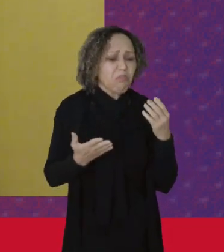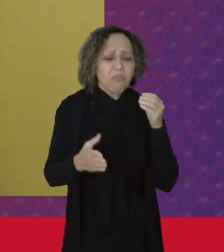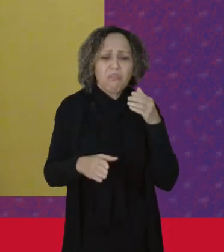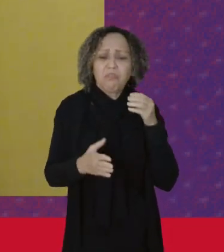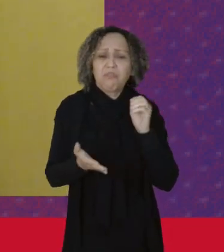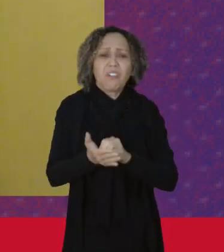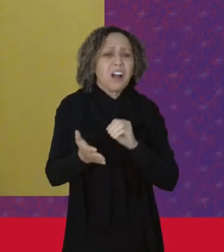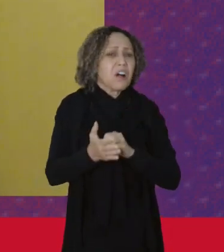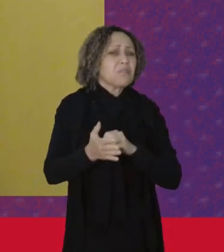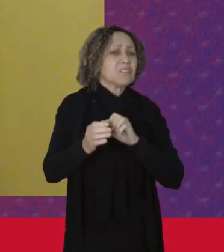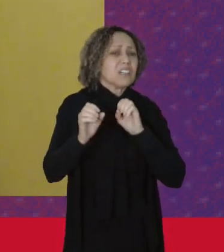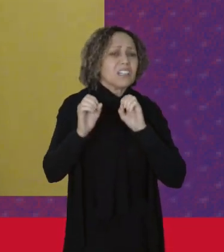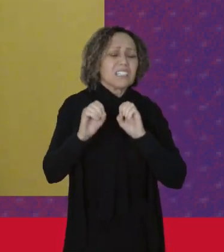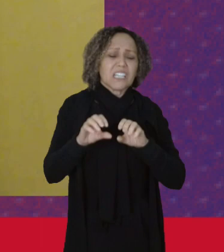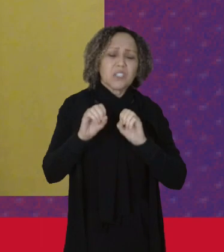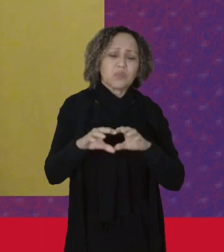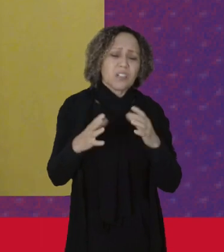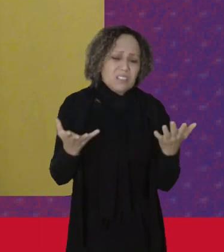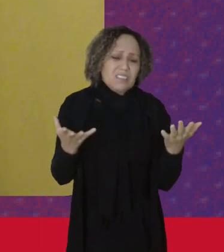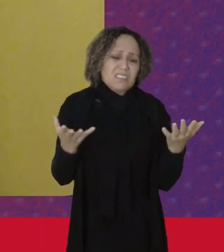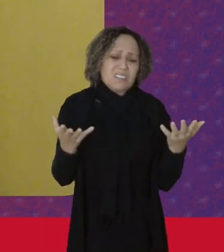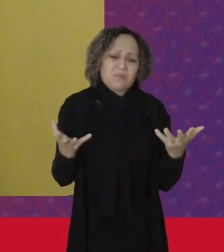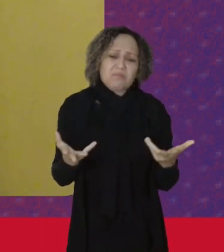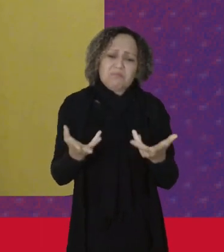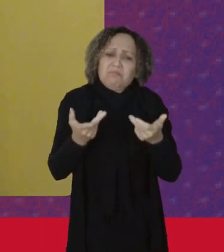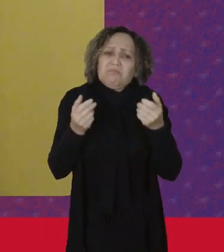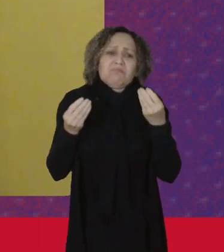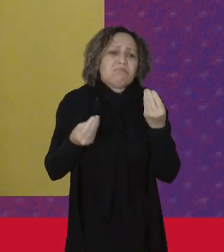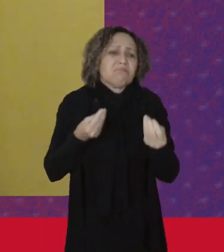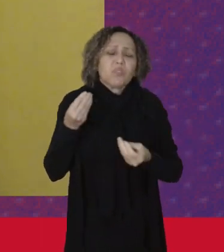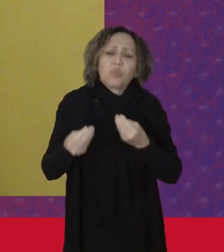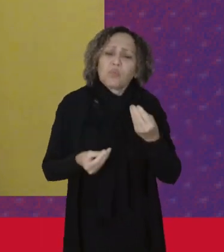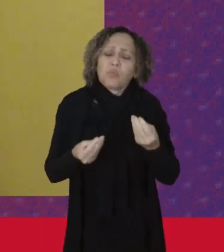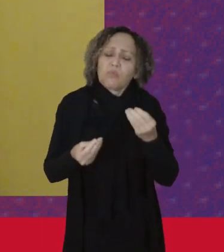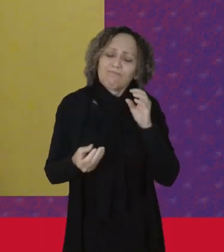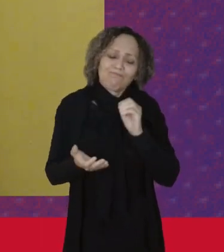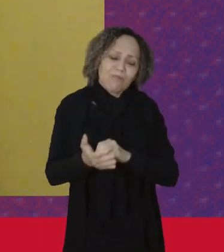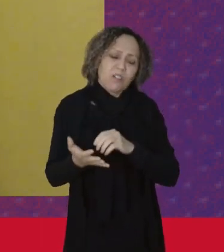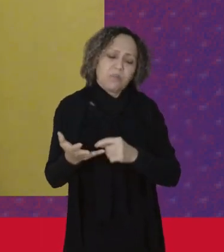serviço de educação, e vai fazendo com que você tenha